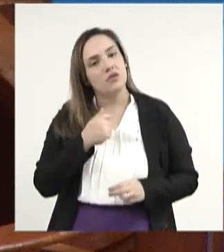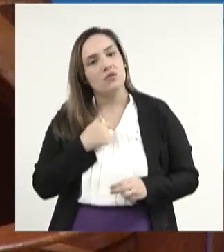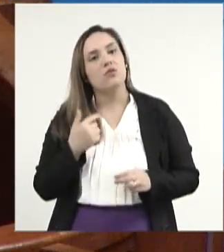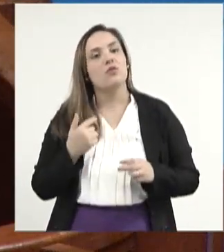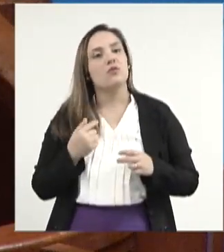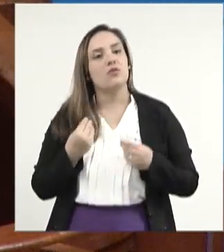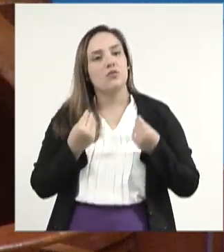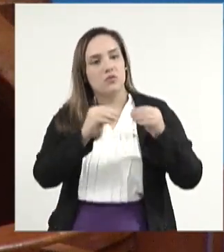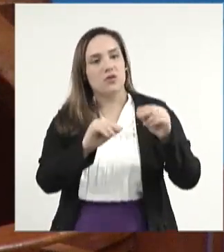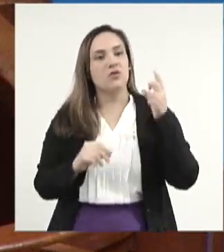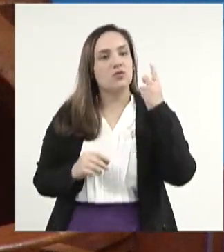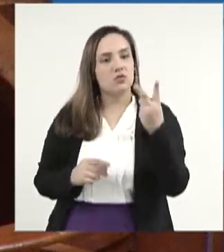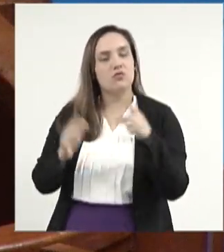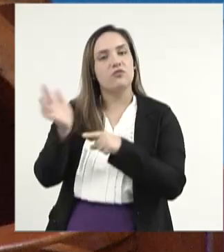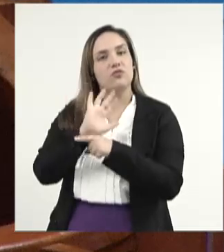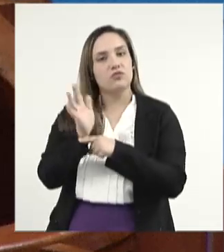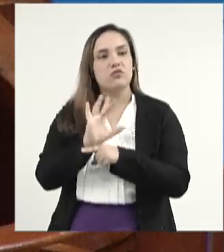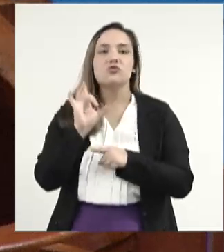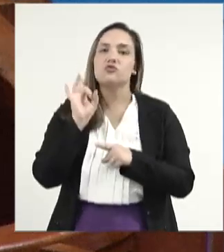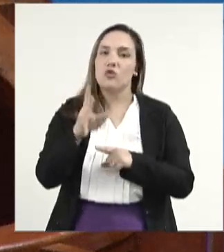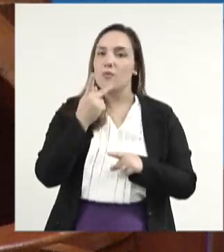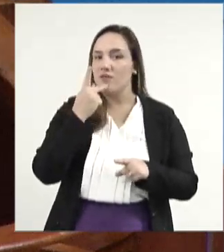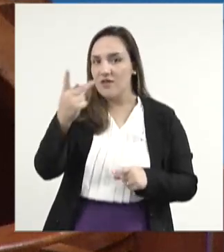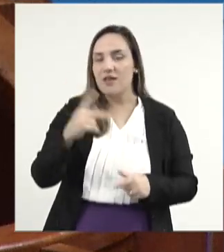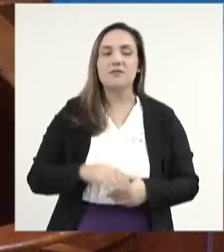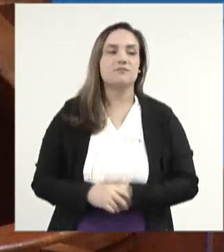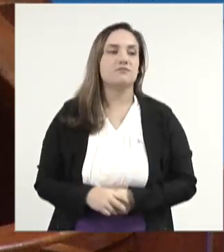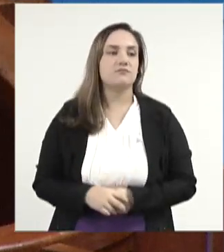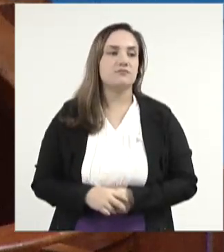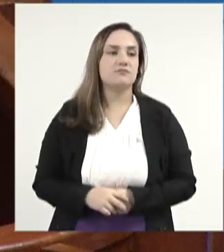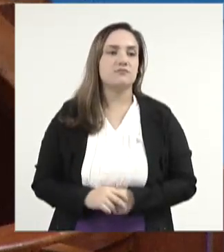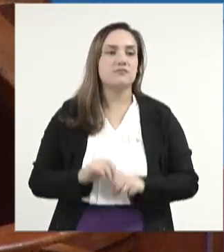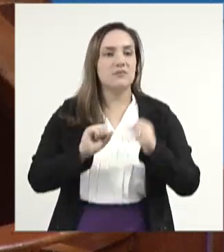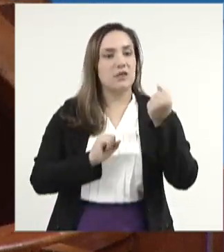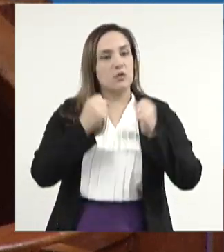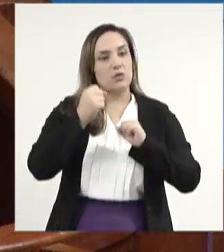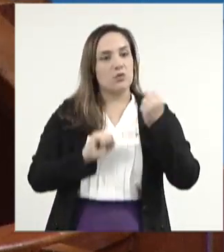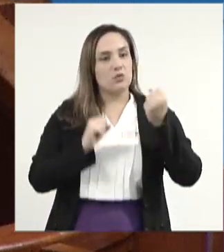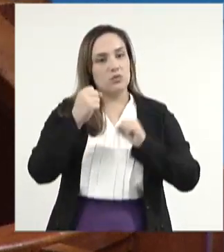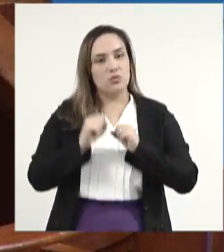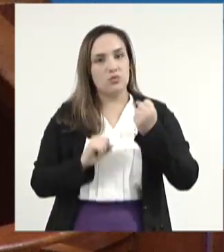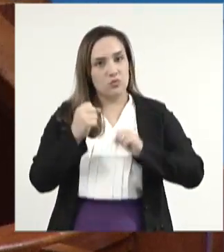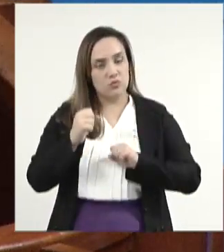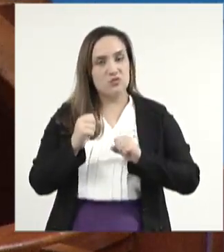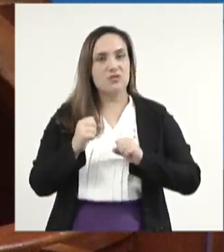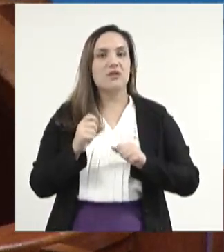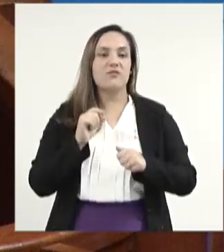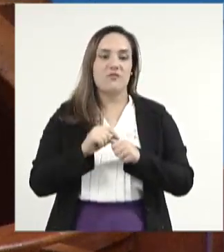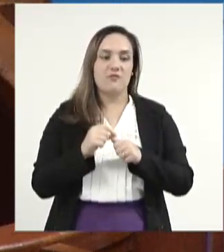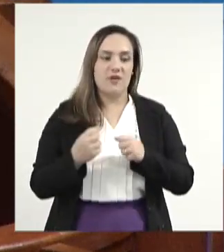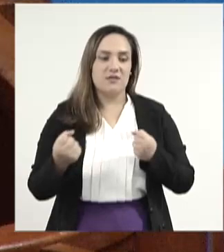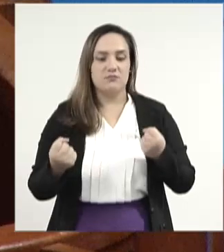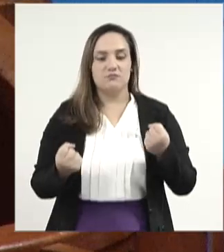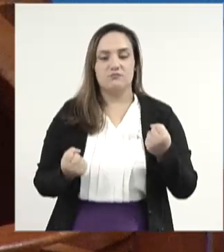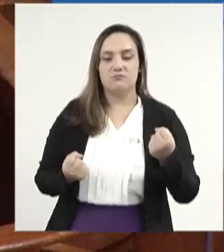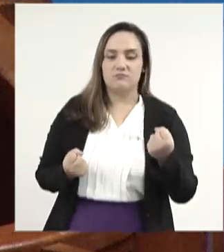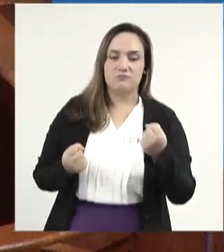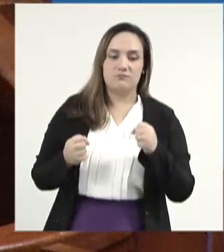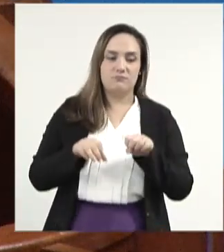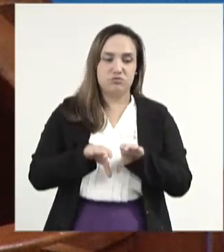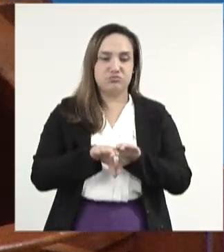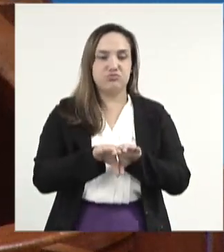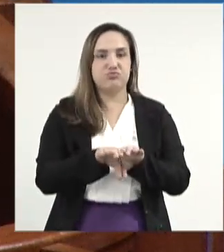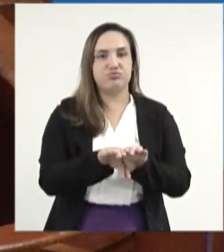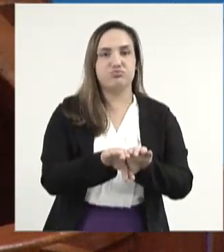2 vídeos apenas para dizer, as indústrias de maquinário, elas já